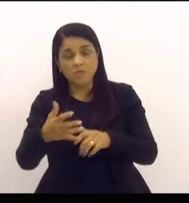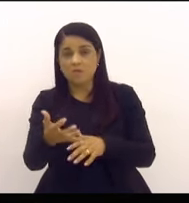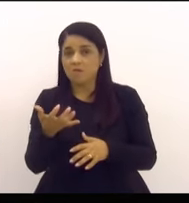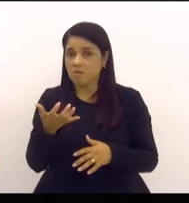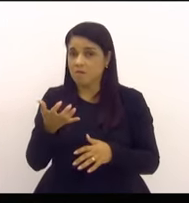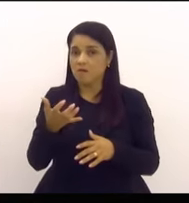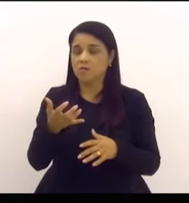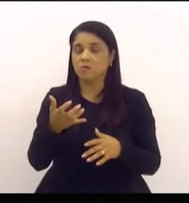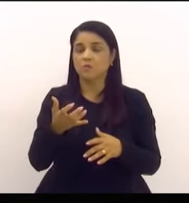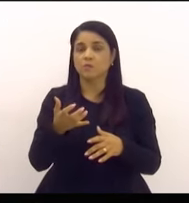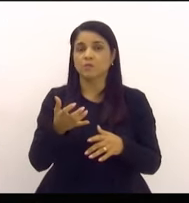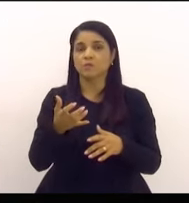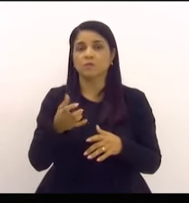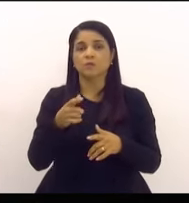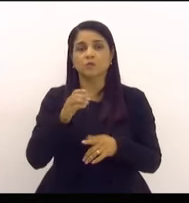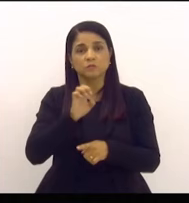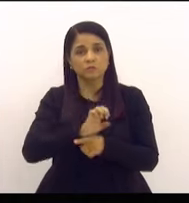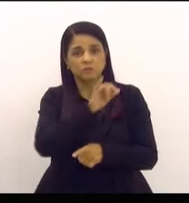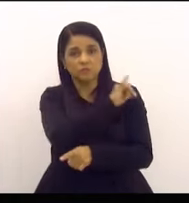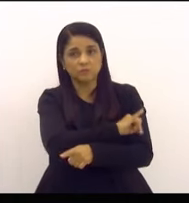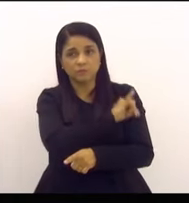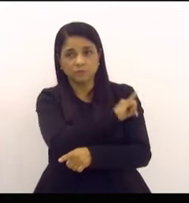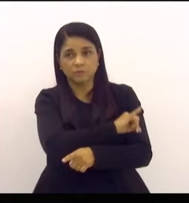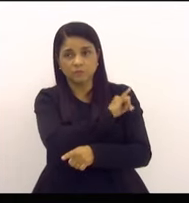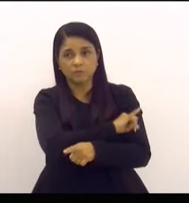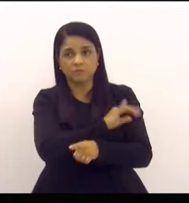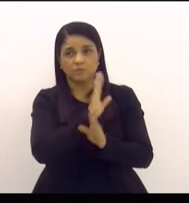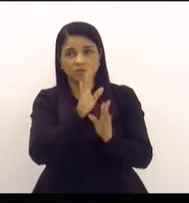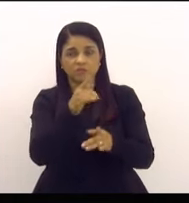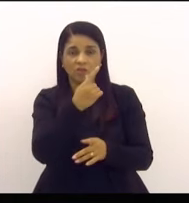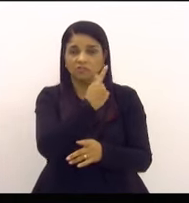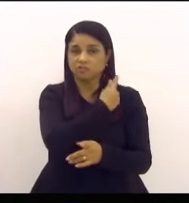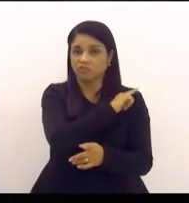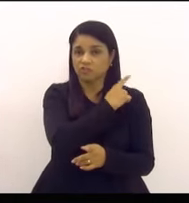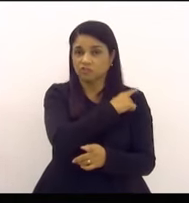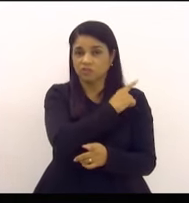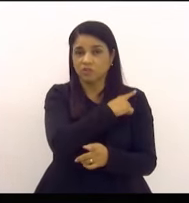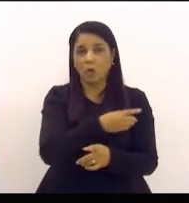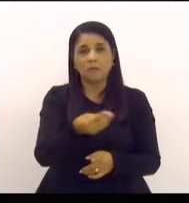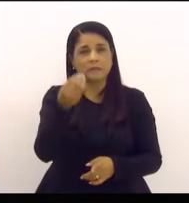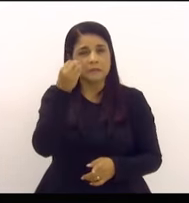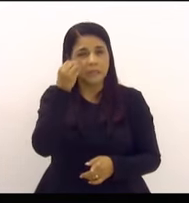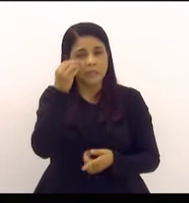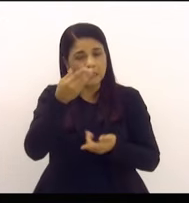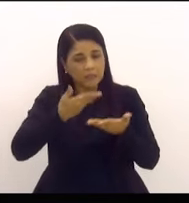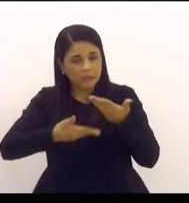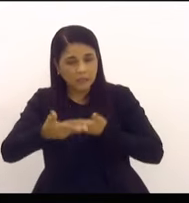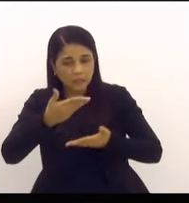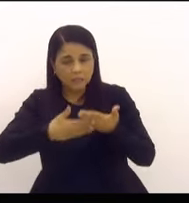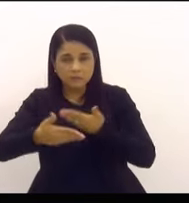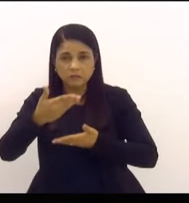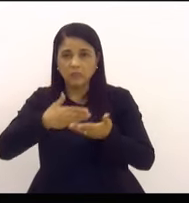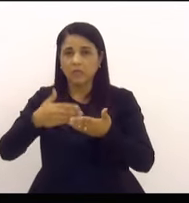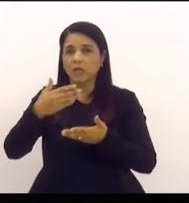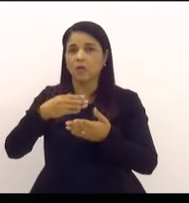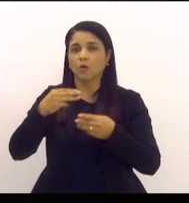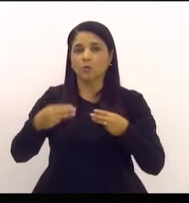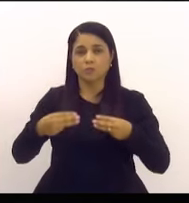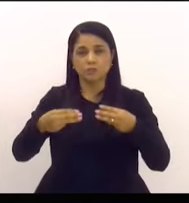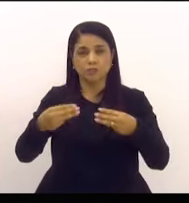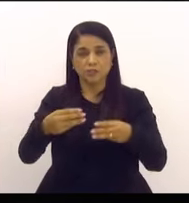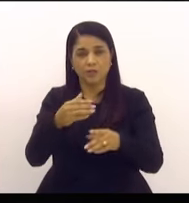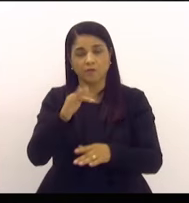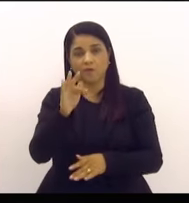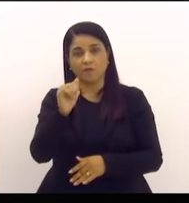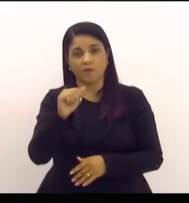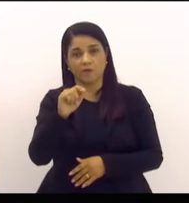pese, que o Estado do Rio de Janeiro, gestão a gestão, tenta negociar com a Secretaria, com o Ministério da Fazenda, e